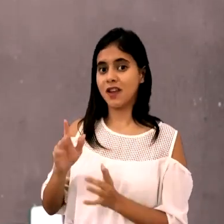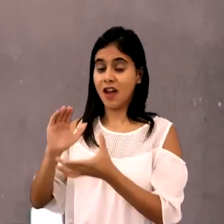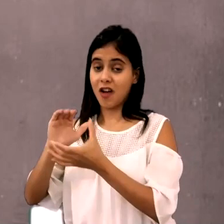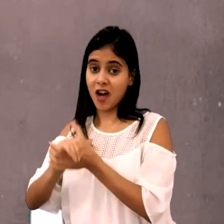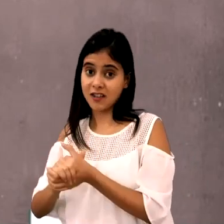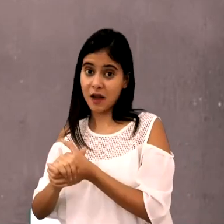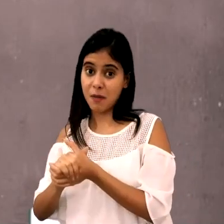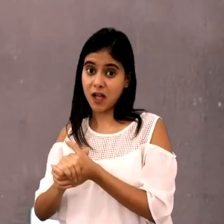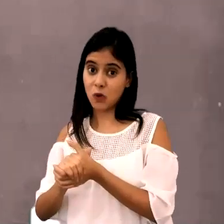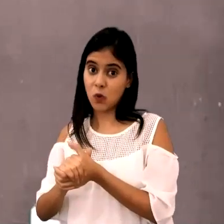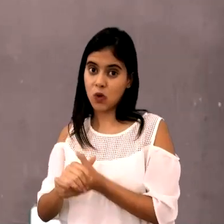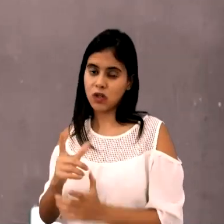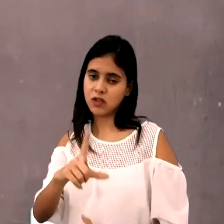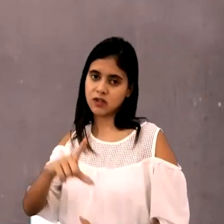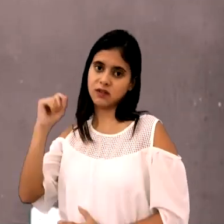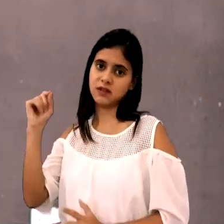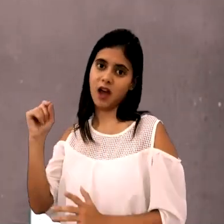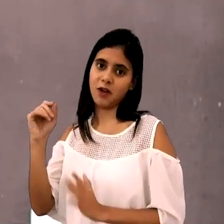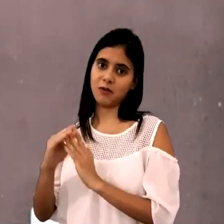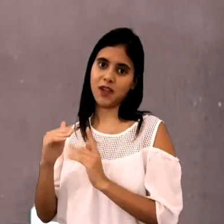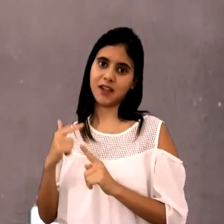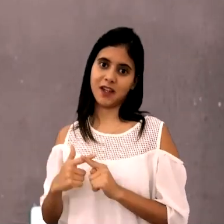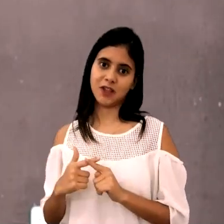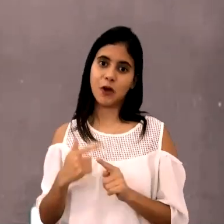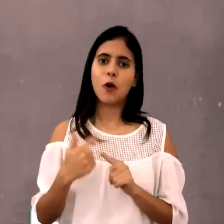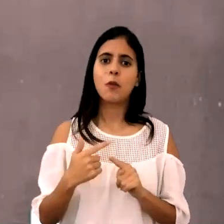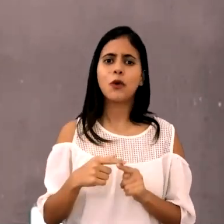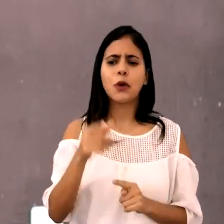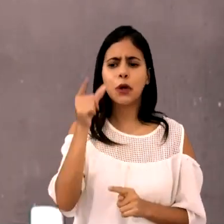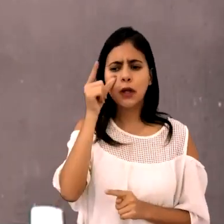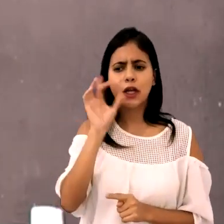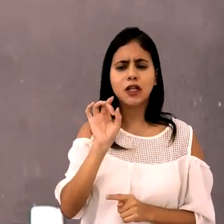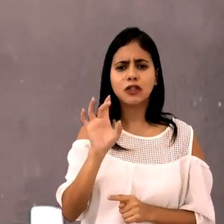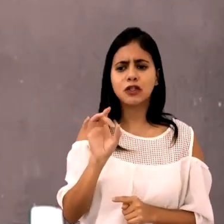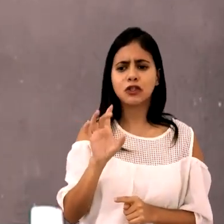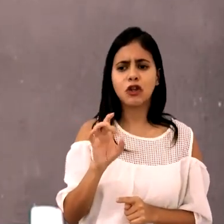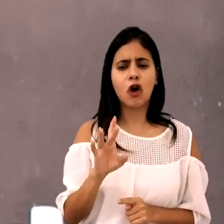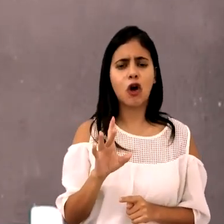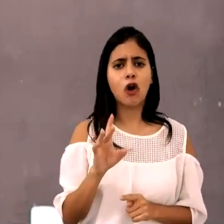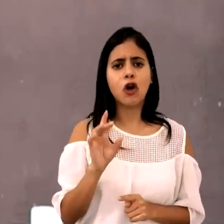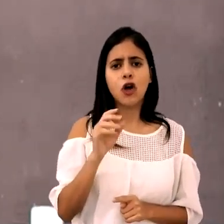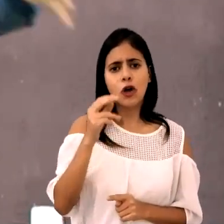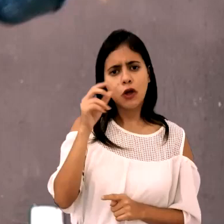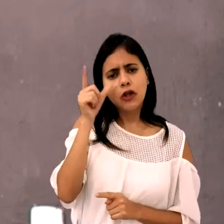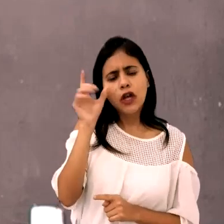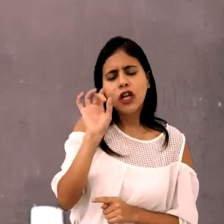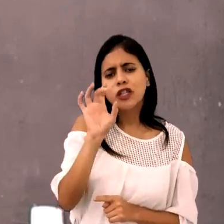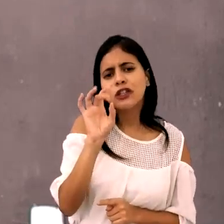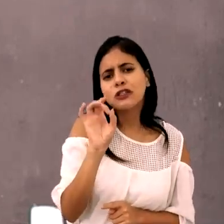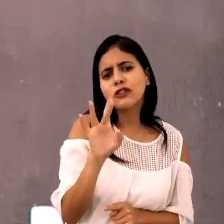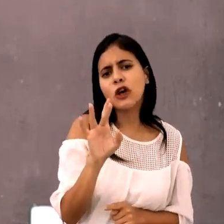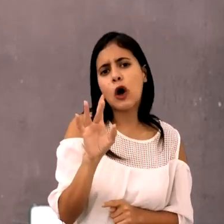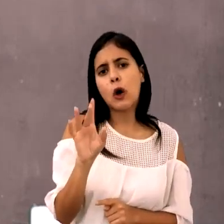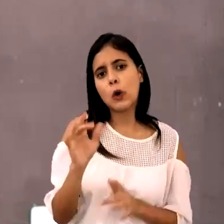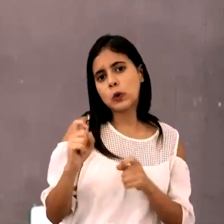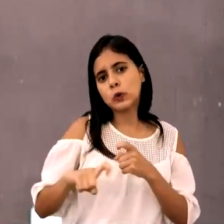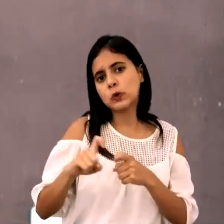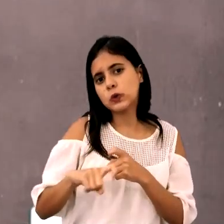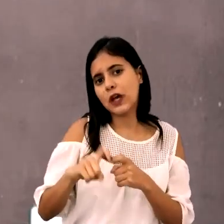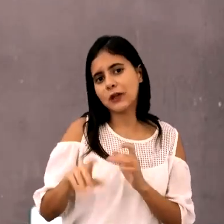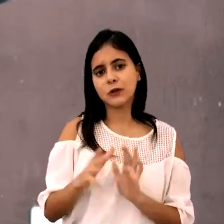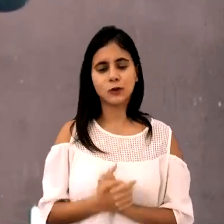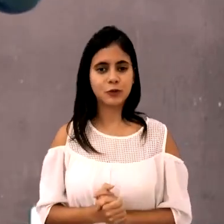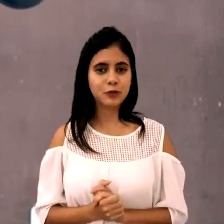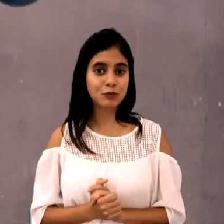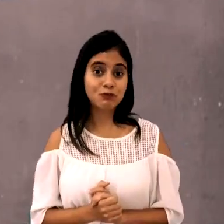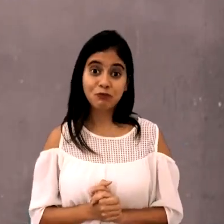Porque estava interessado só em quê? Na noite de núpcias. Aí fingiu que, eu adoro Jesus. Eita, Jesus é para bater palma? Vou bater. Eita,